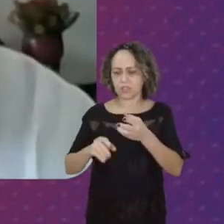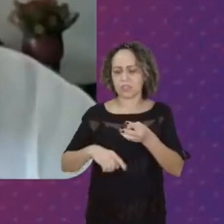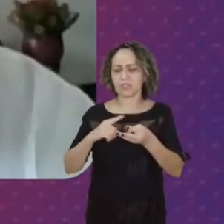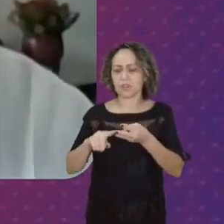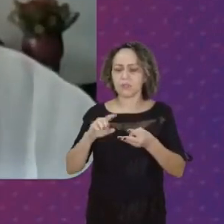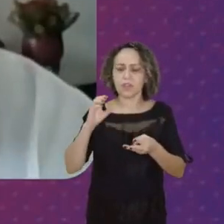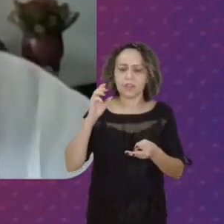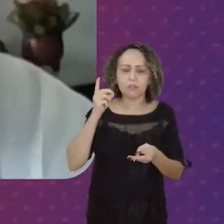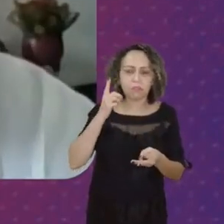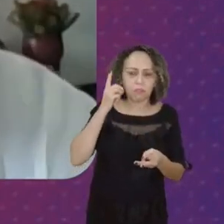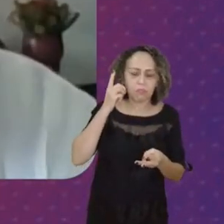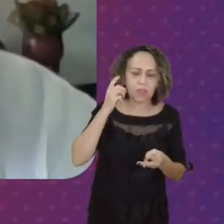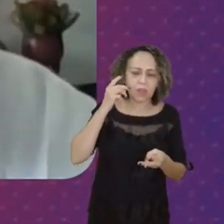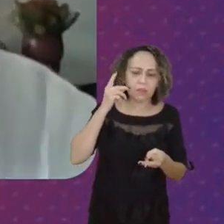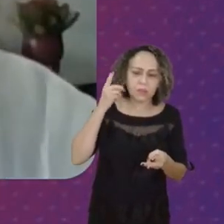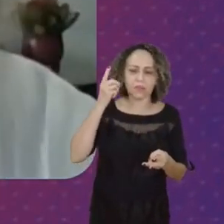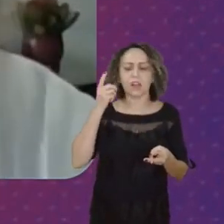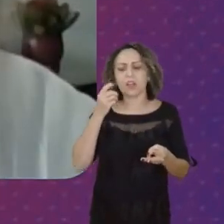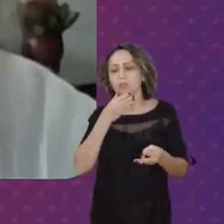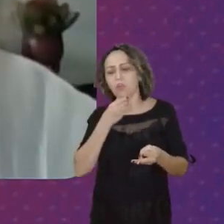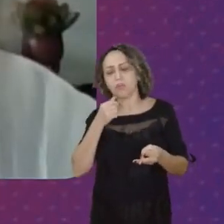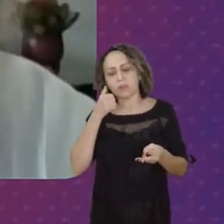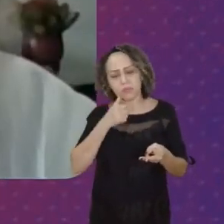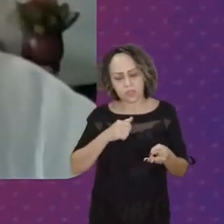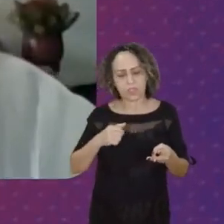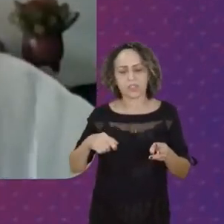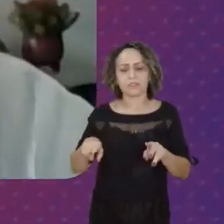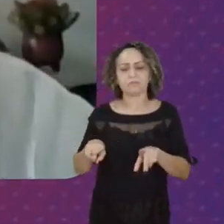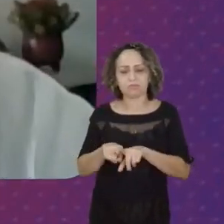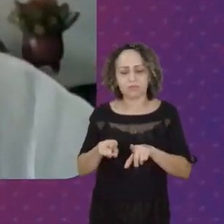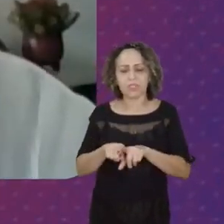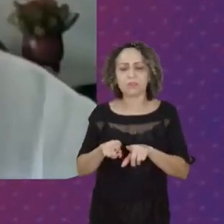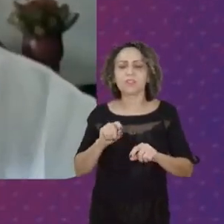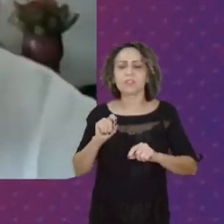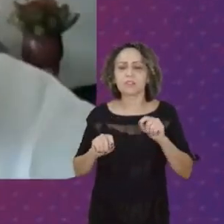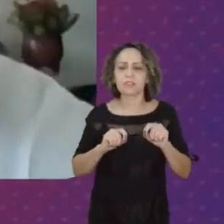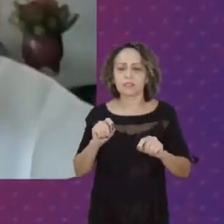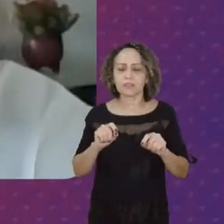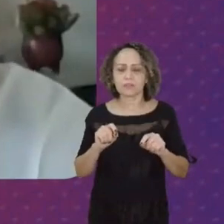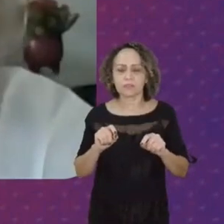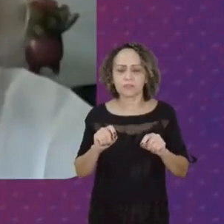parlamentares, homens e mulheres, e pelos nossos...